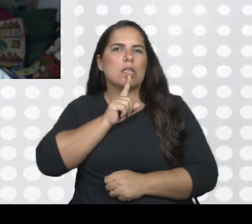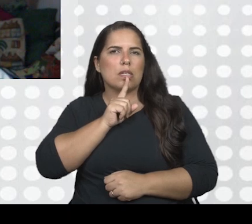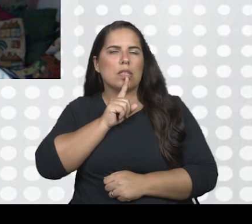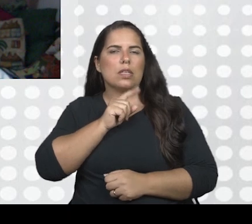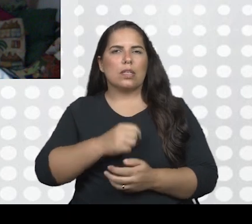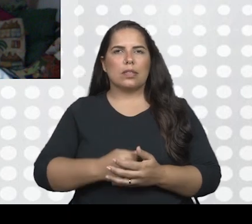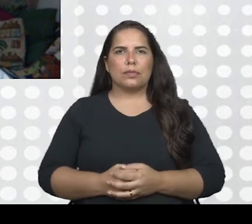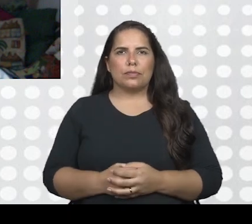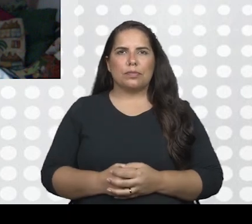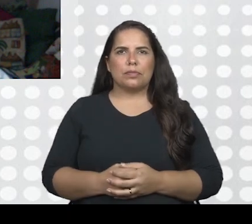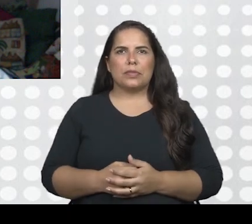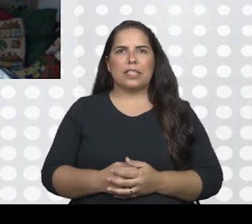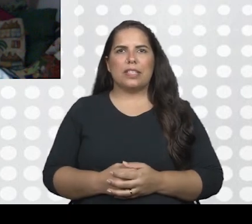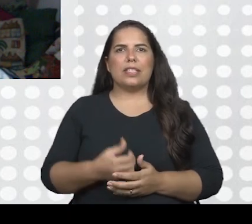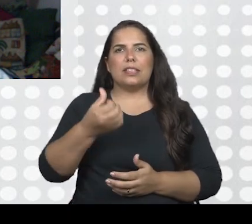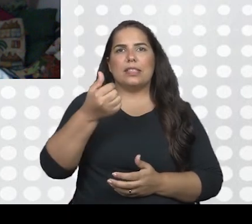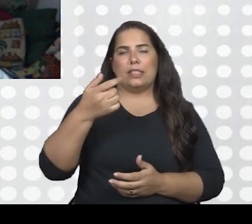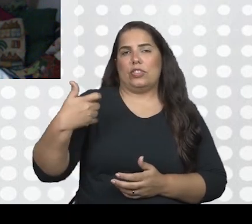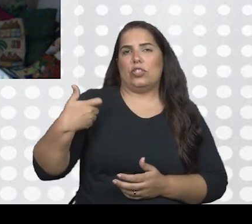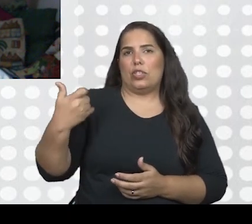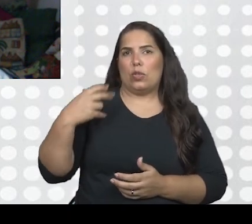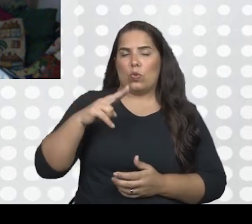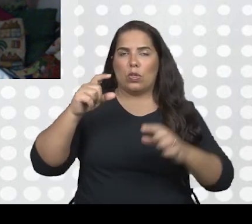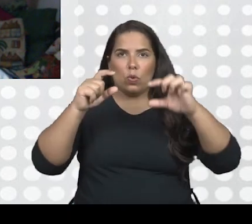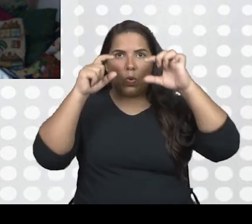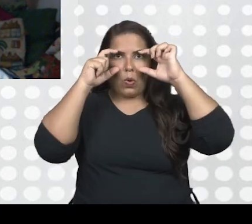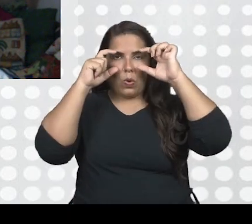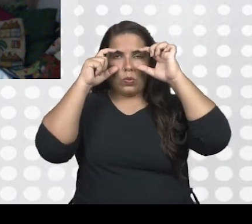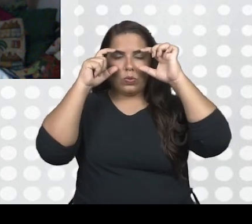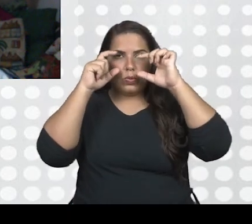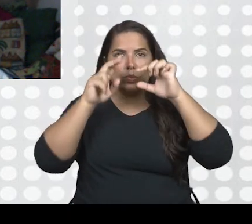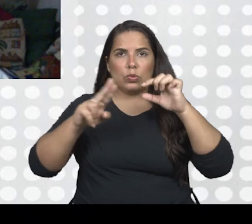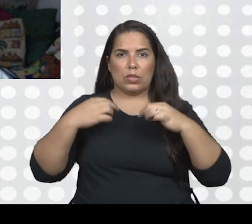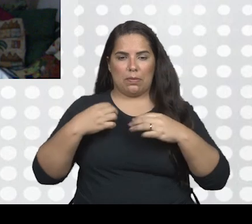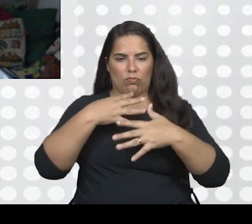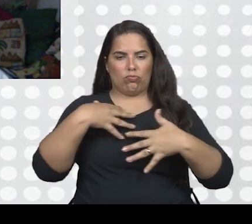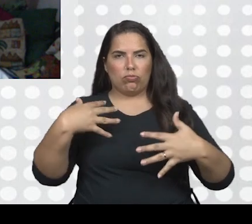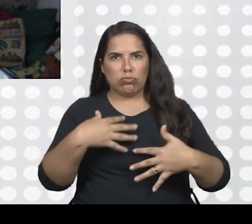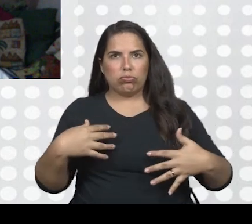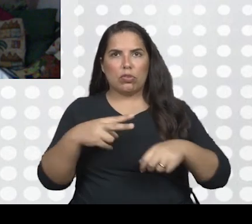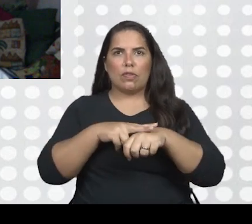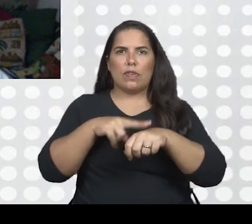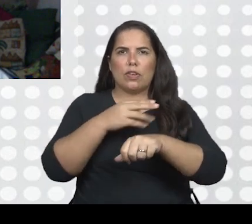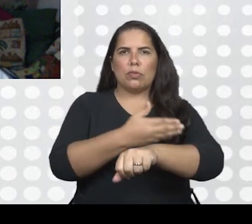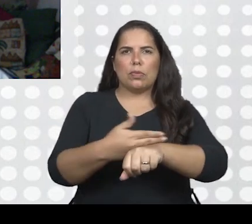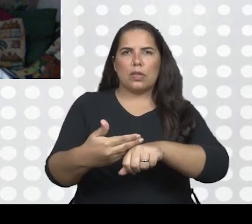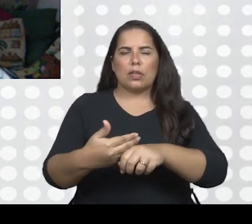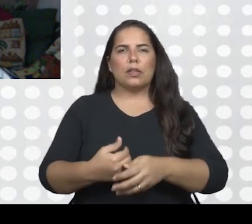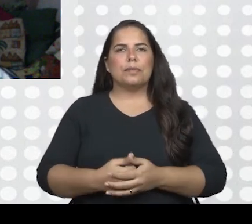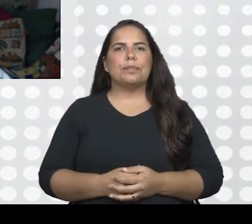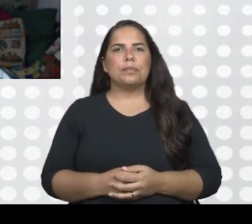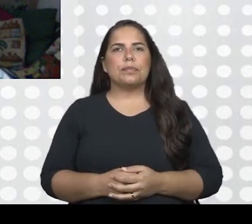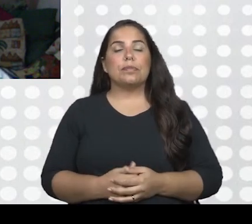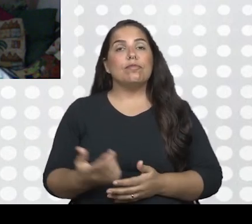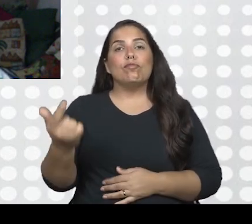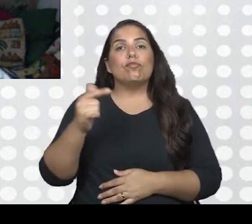morena, de 67 anos, estou usando óculos, uma camisa listrada verde e branca.